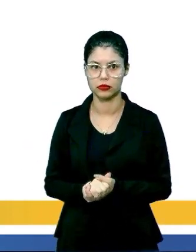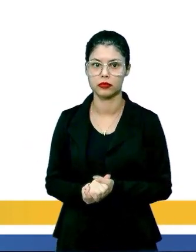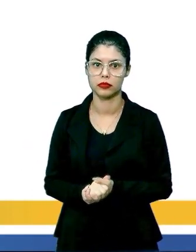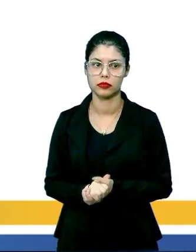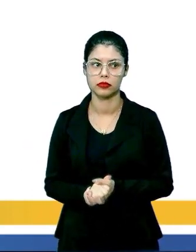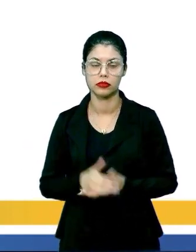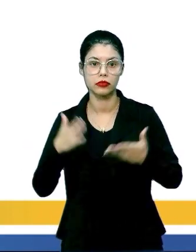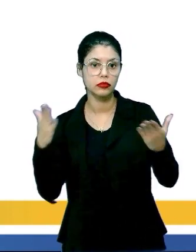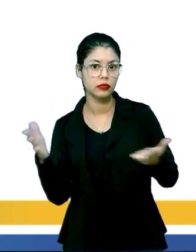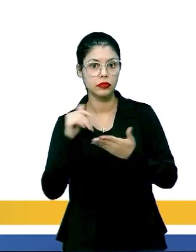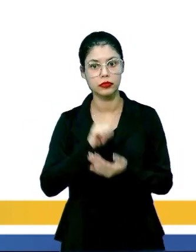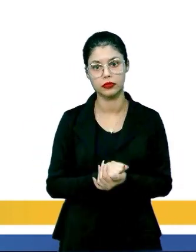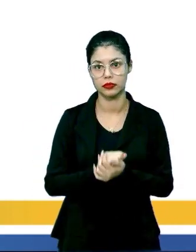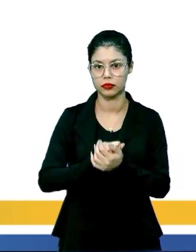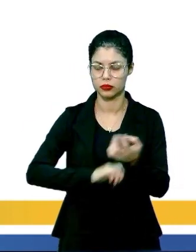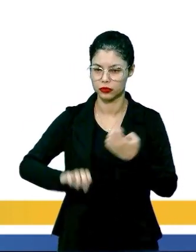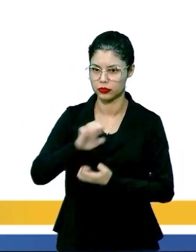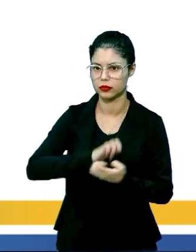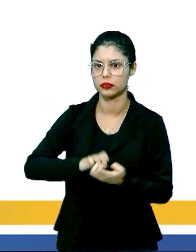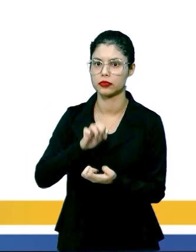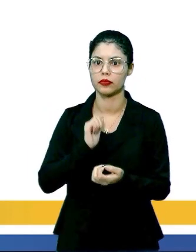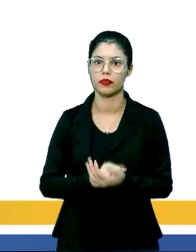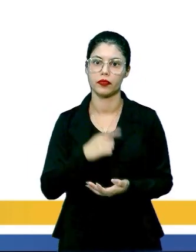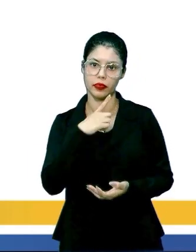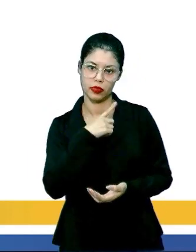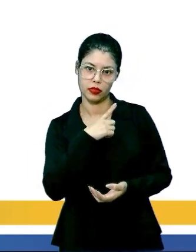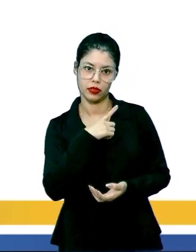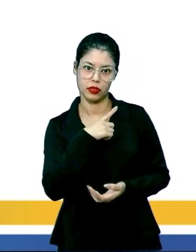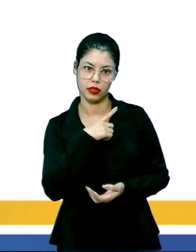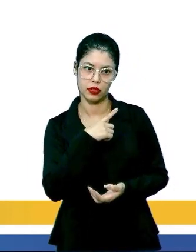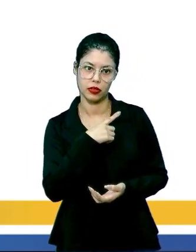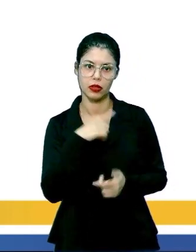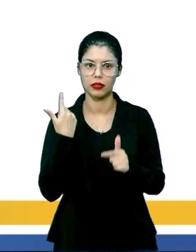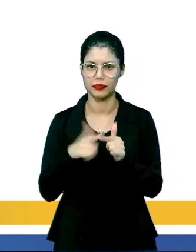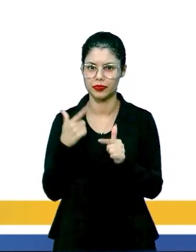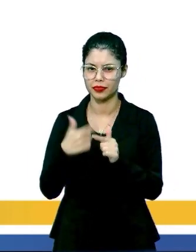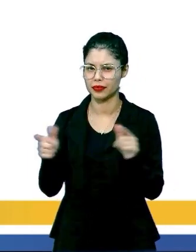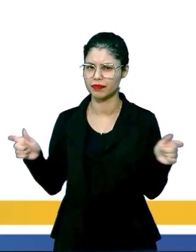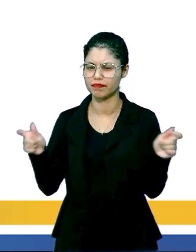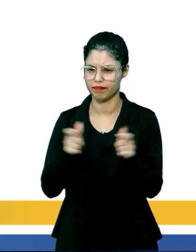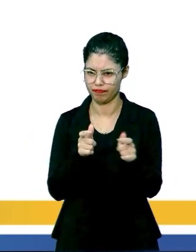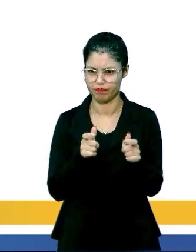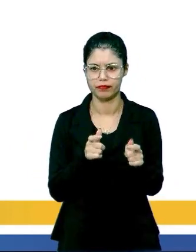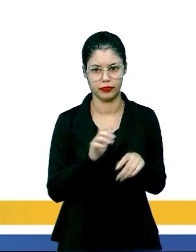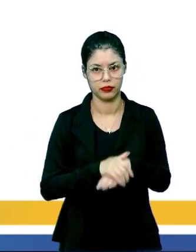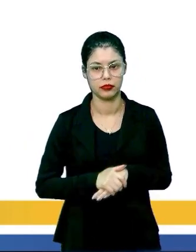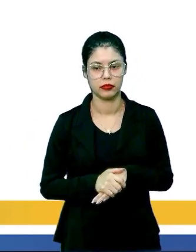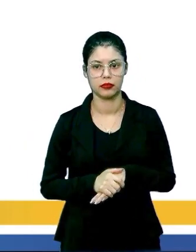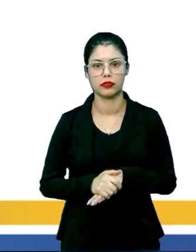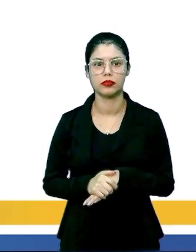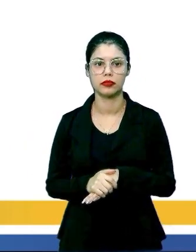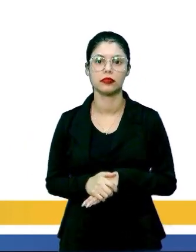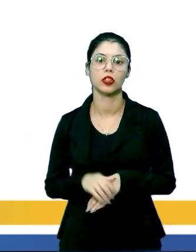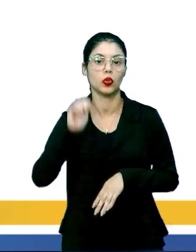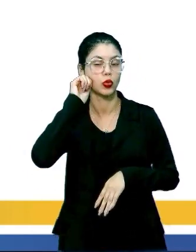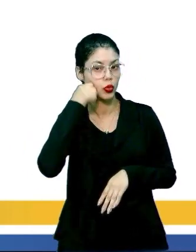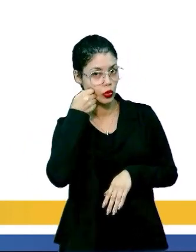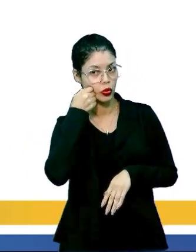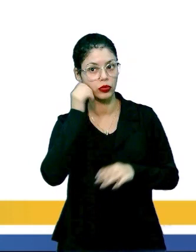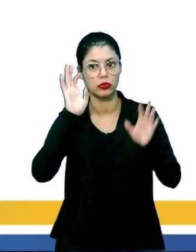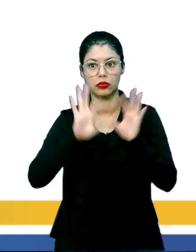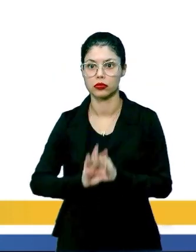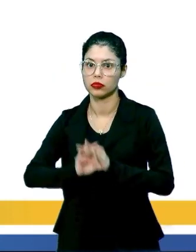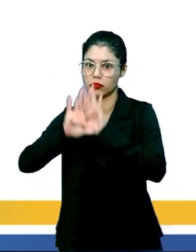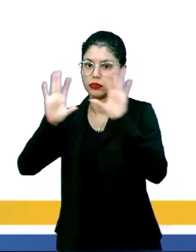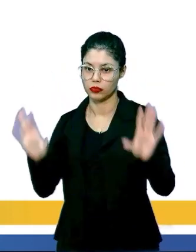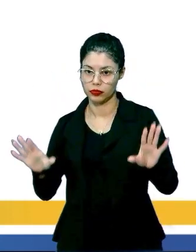Cândido. Né? Essa revolta ela tem situações peculiares. Né, porque os negros foram libertos.